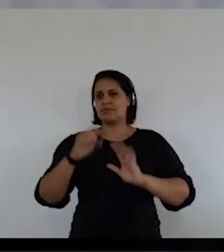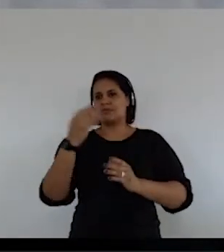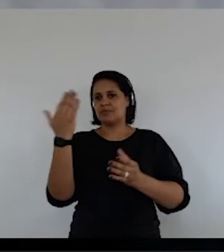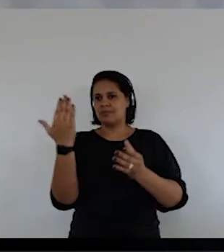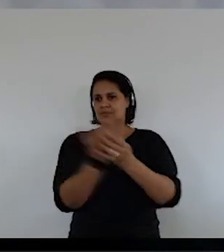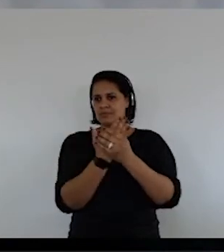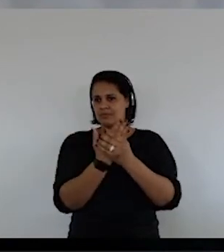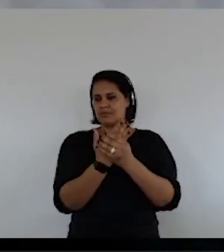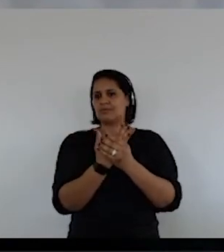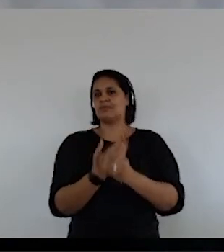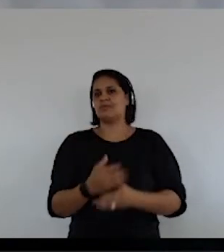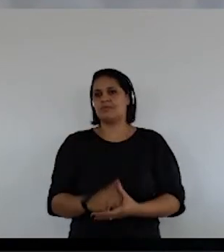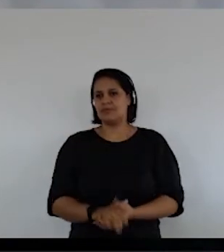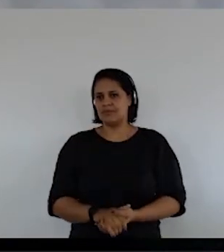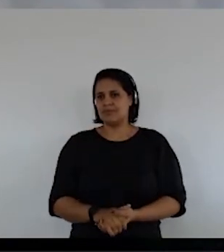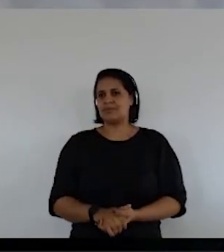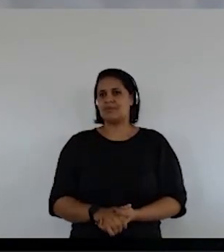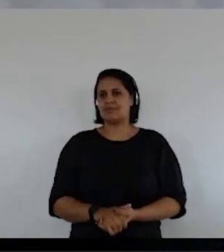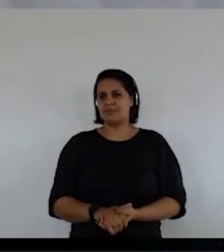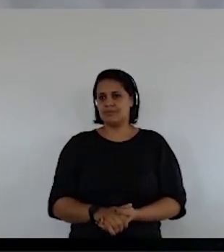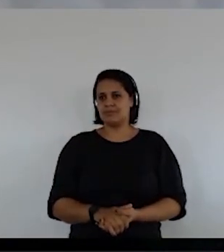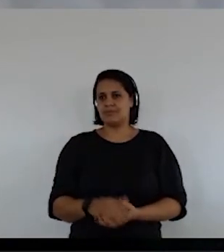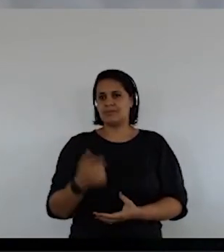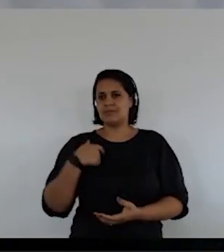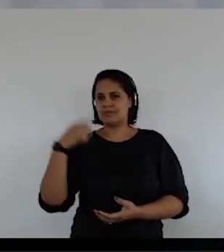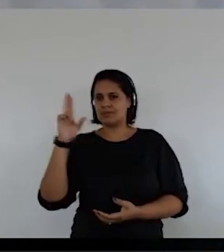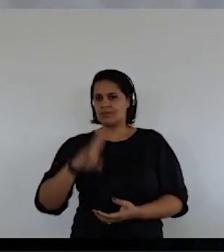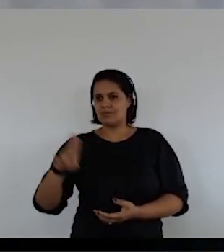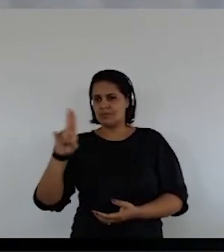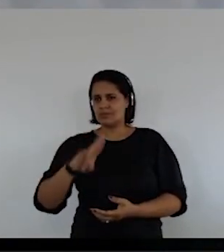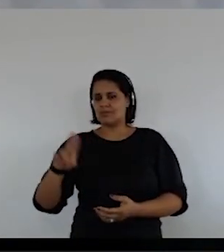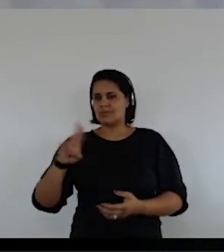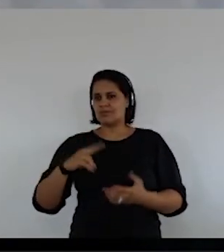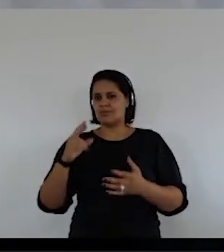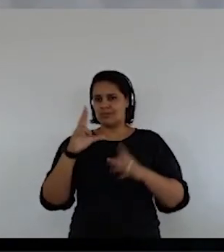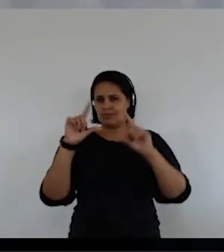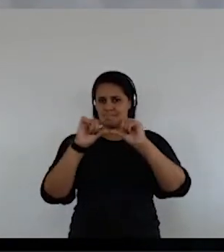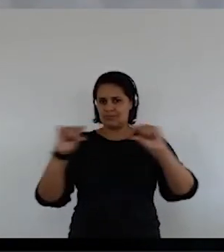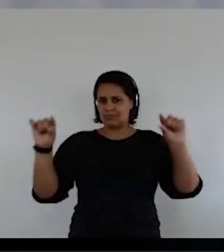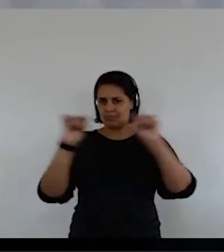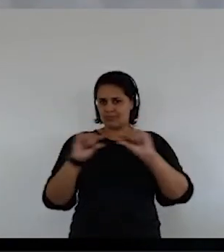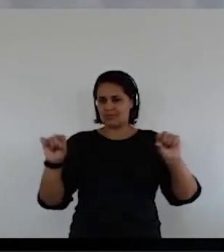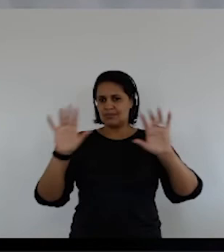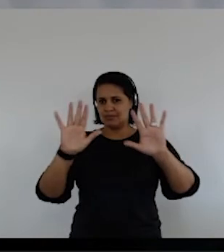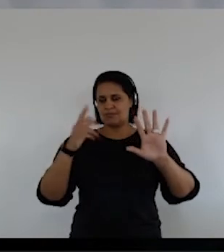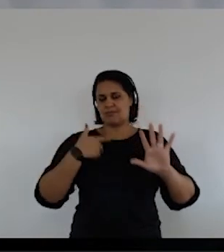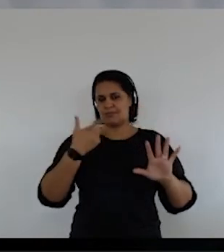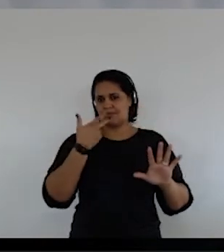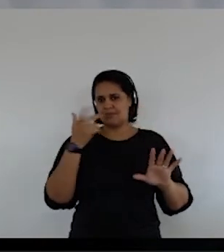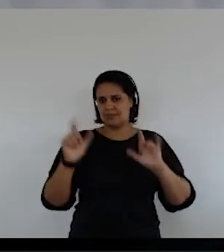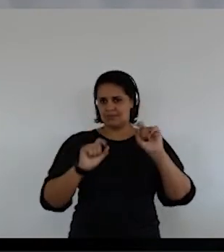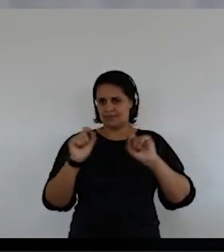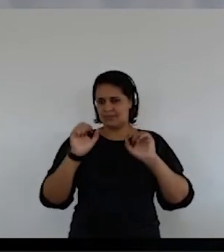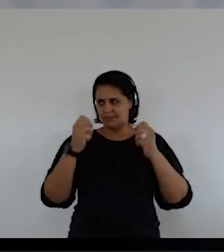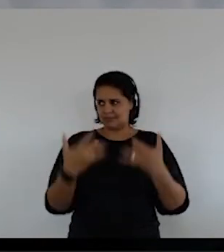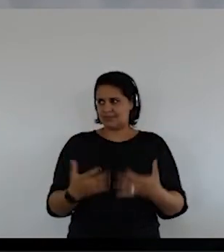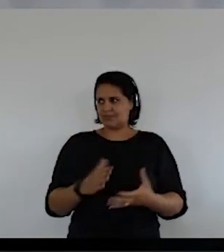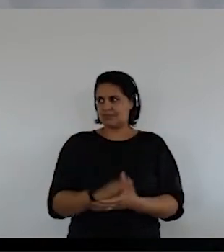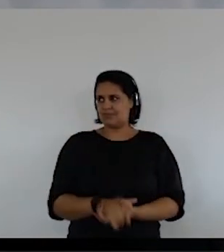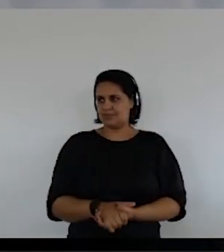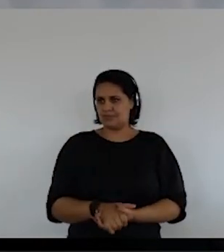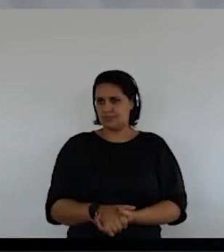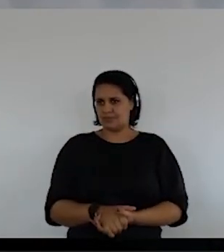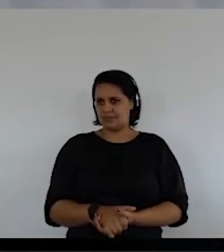de uma frase que usei certa feita com o professor Canotilho. Dizia eu, certa feita, que o professor Canotilho tinha um